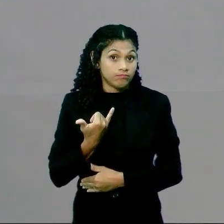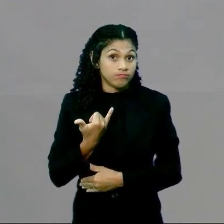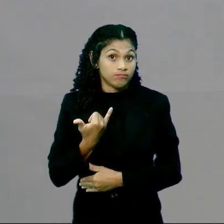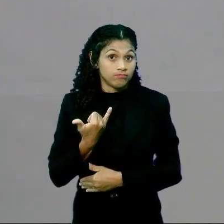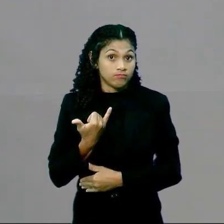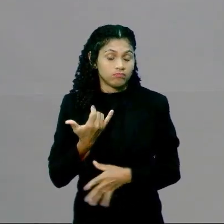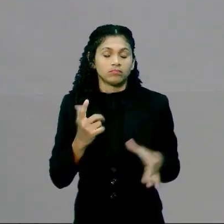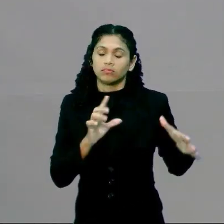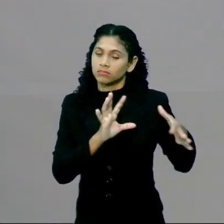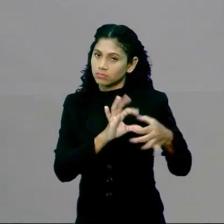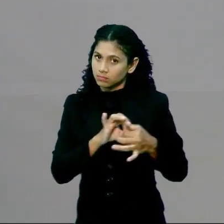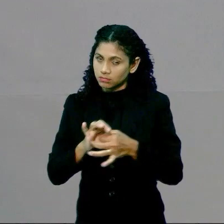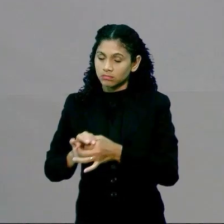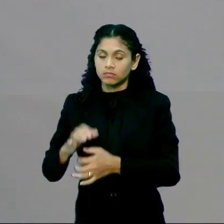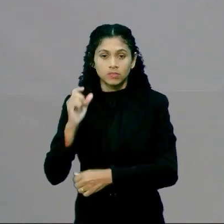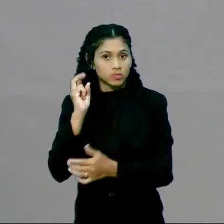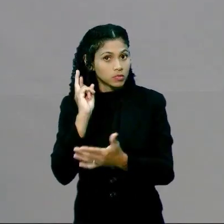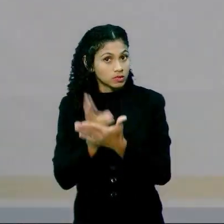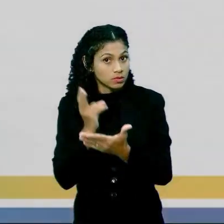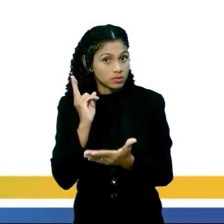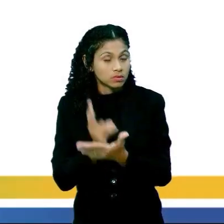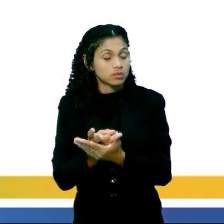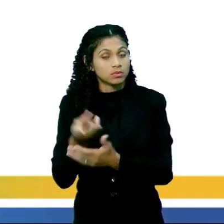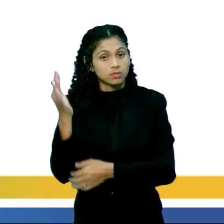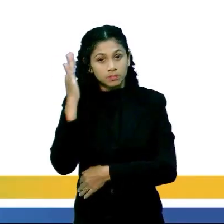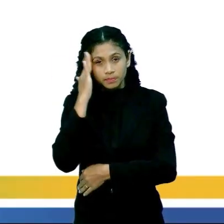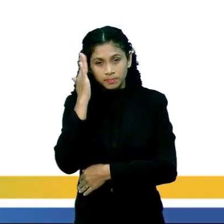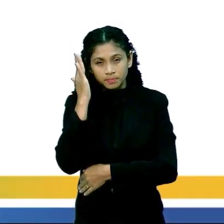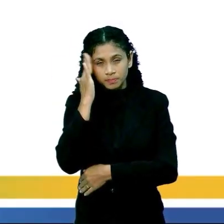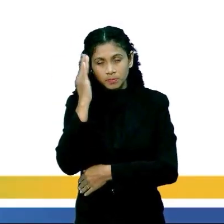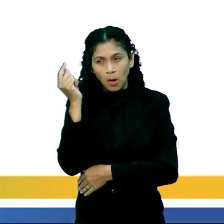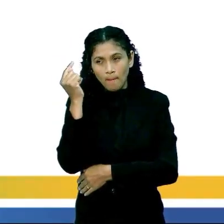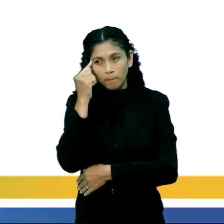claro. Sempre pensando, né, no contexto.